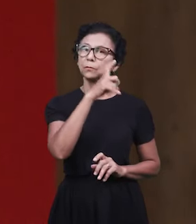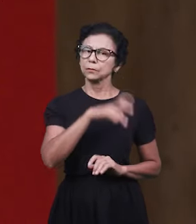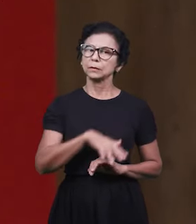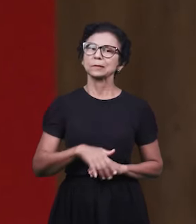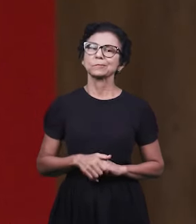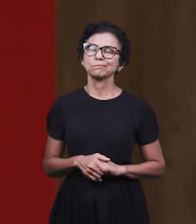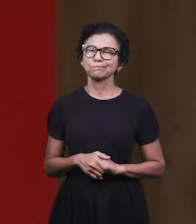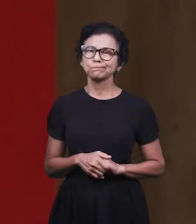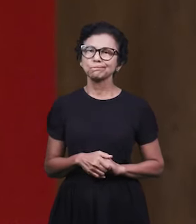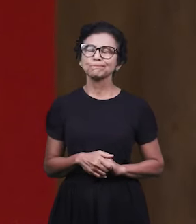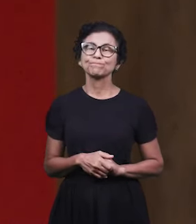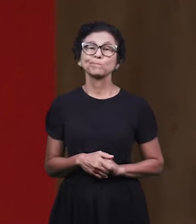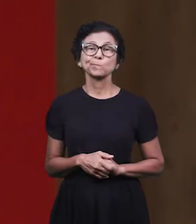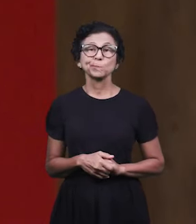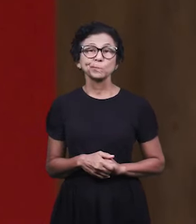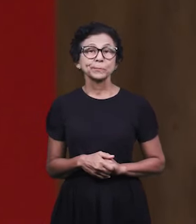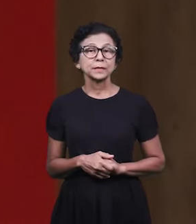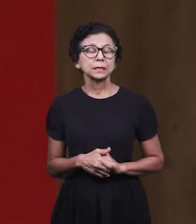Pensam que